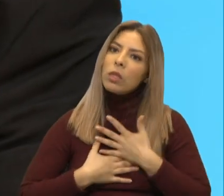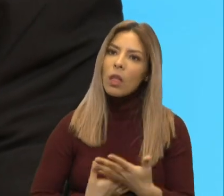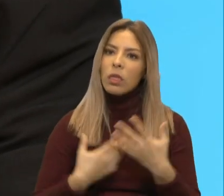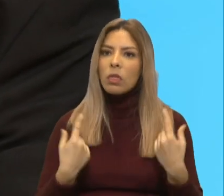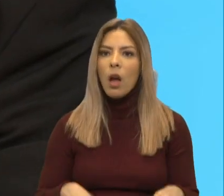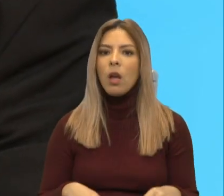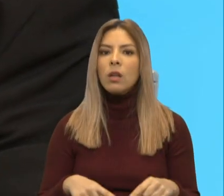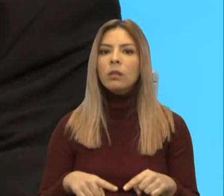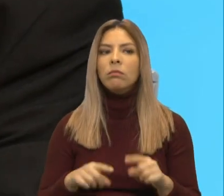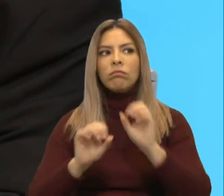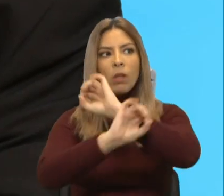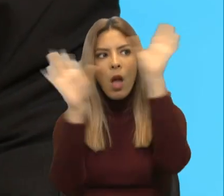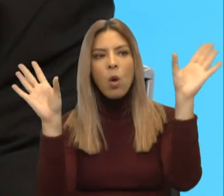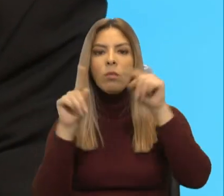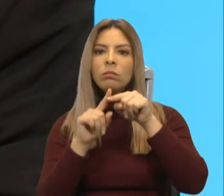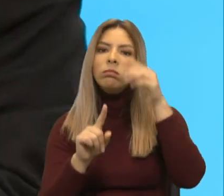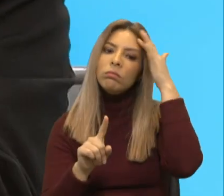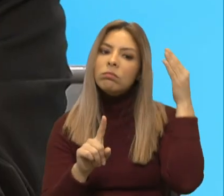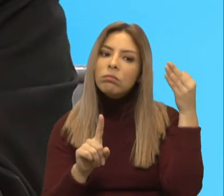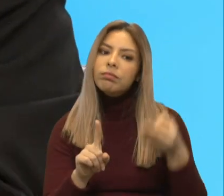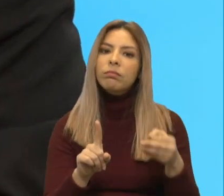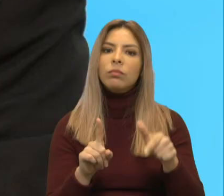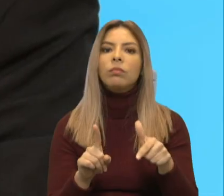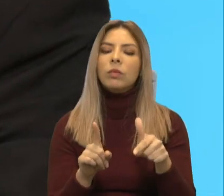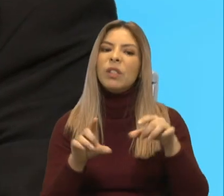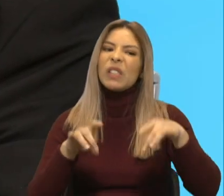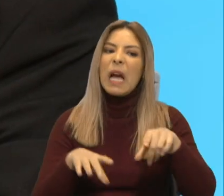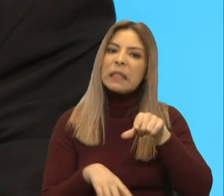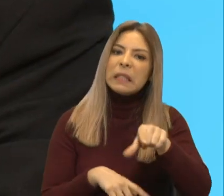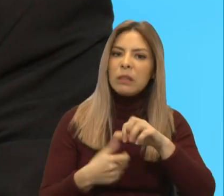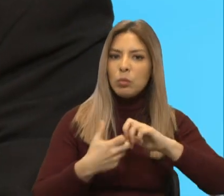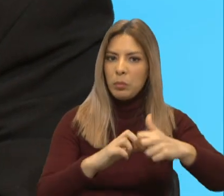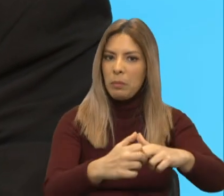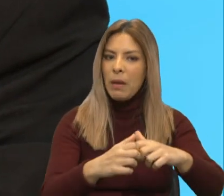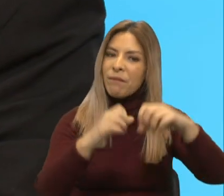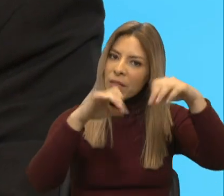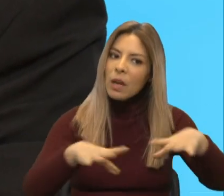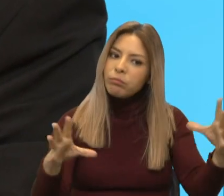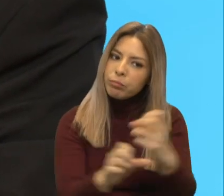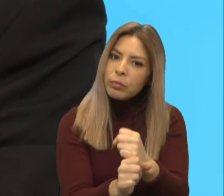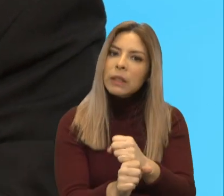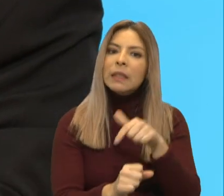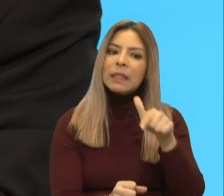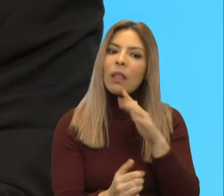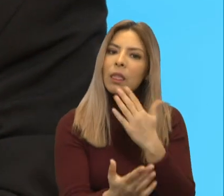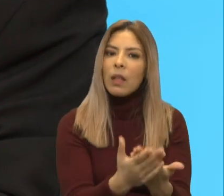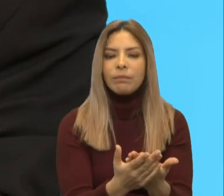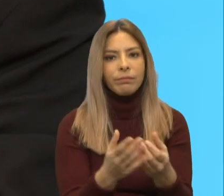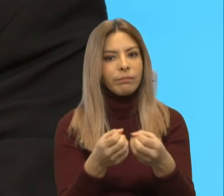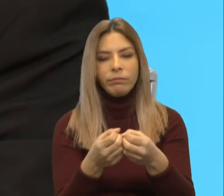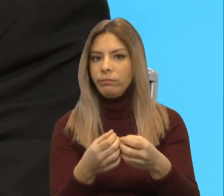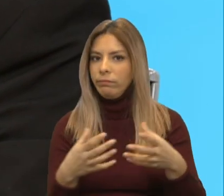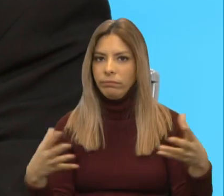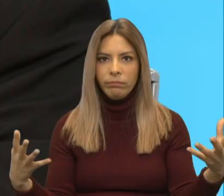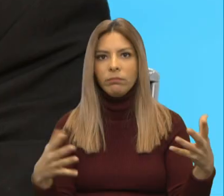assim, clara de colocar fim ou combater este cancro, não é possível. Este cancro está, de facto, penetrou todos os